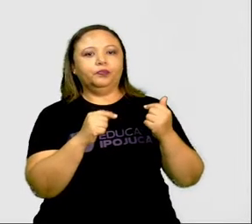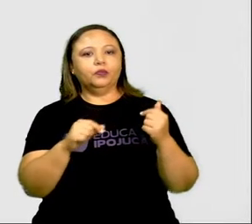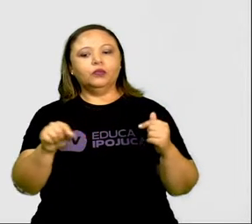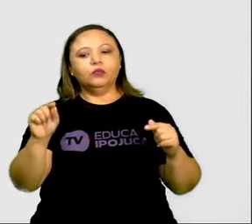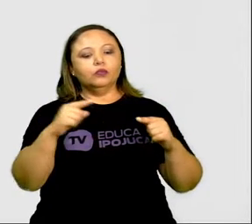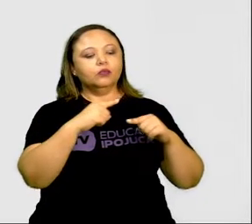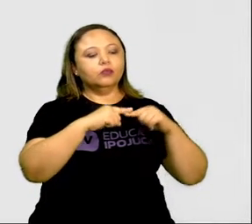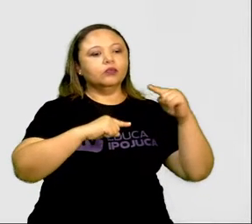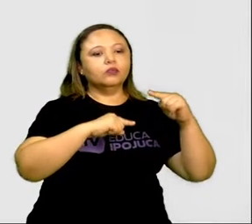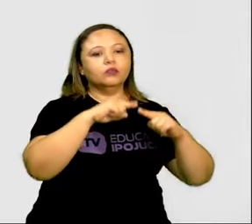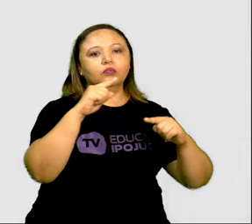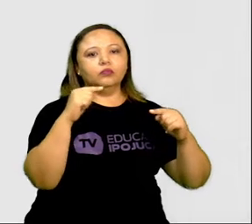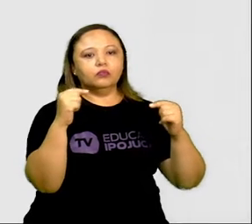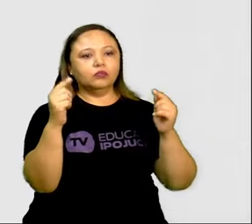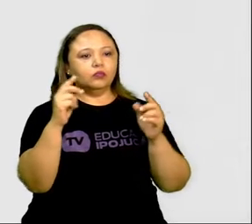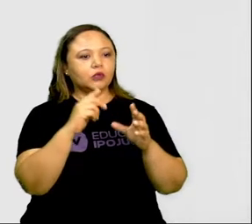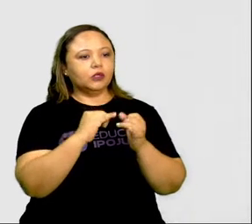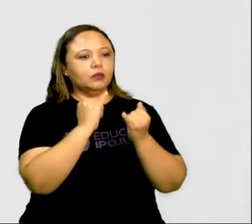nome aqui?